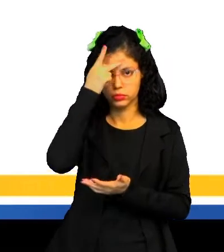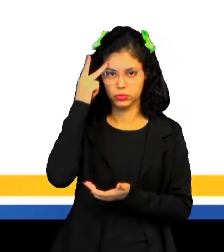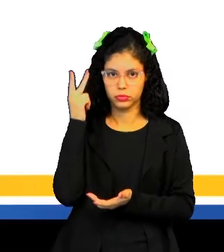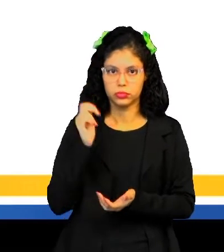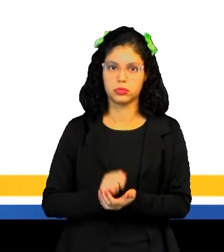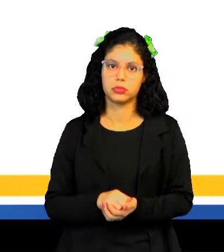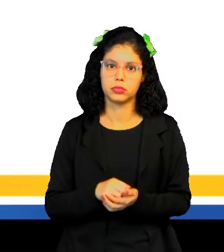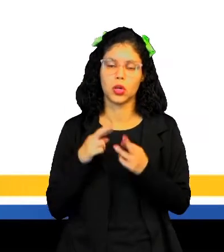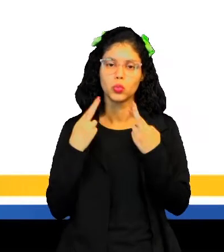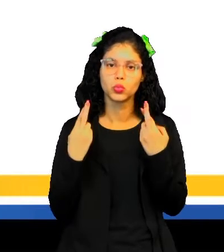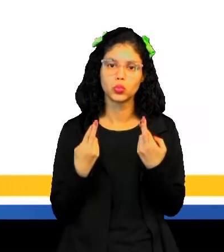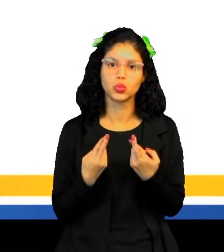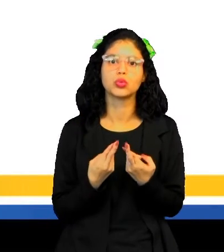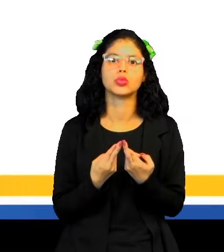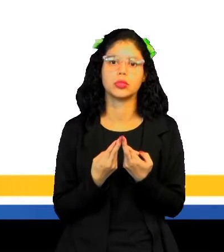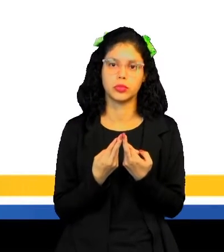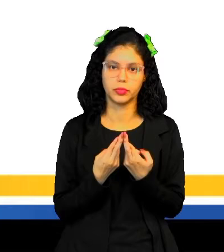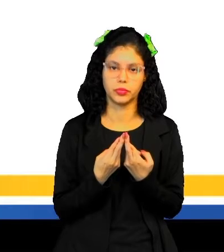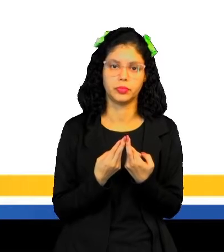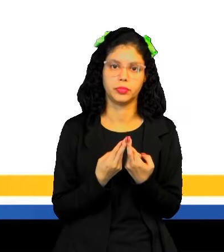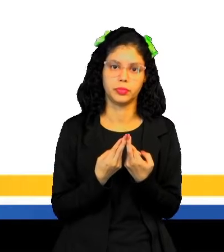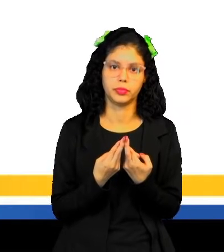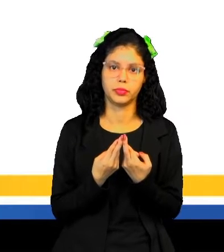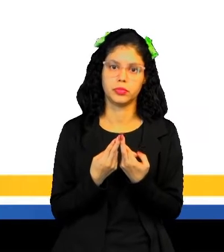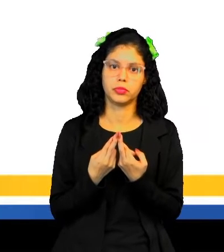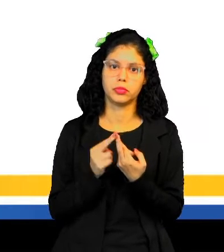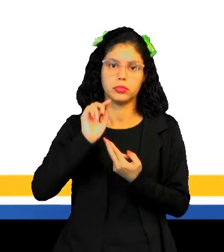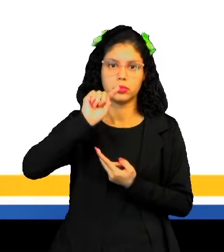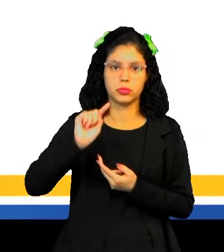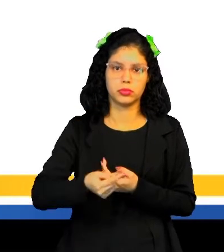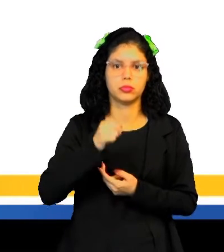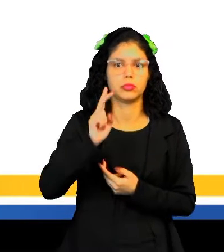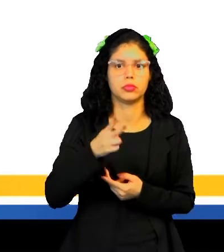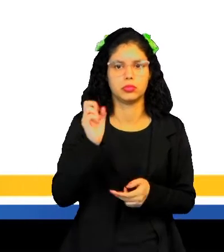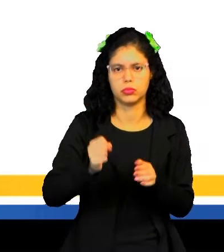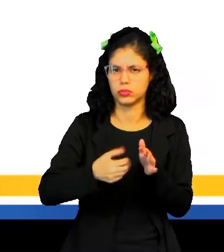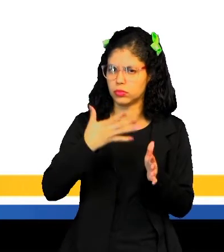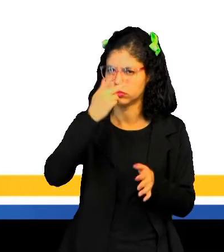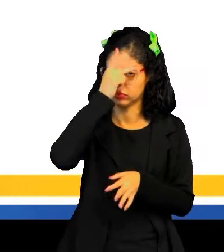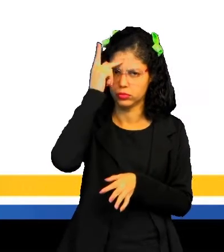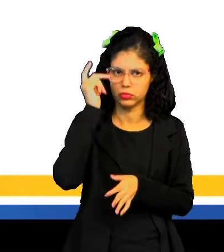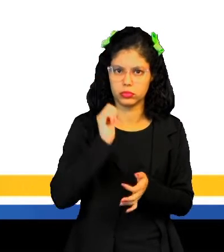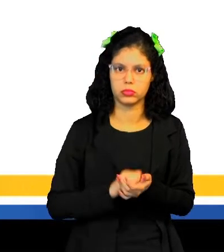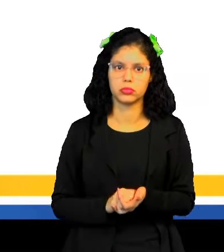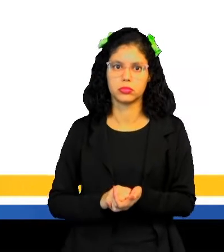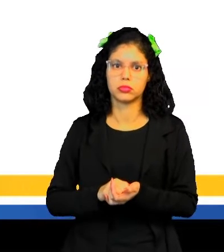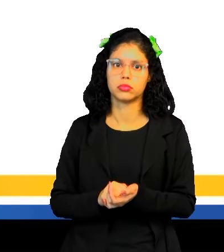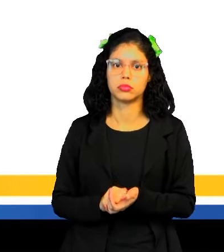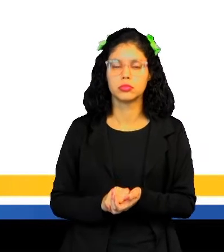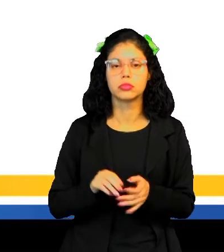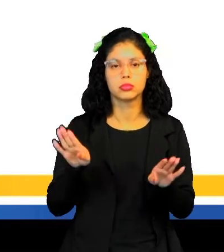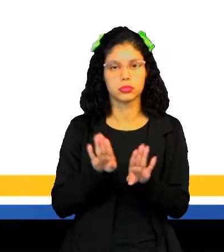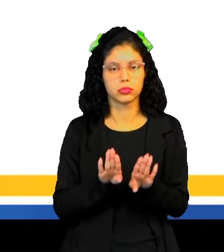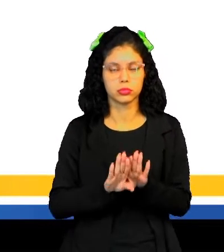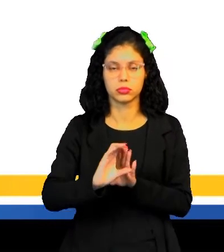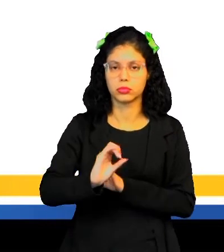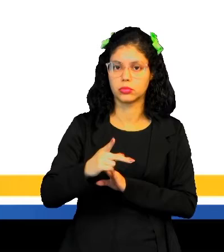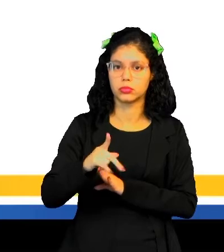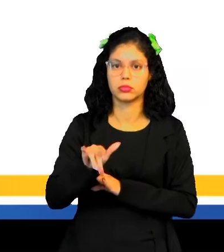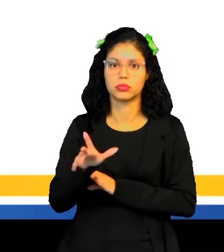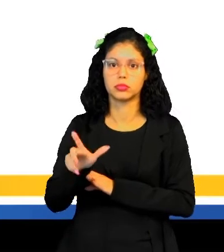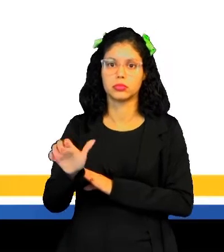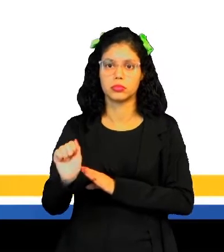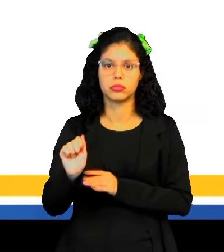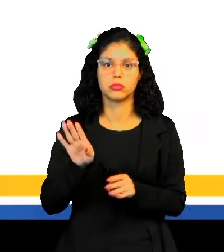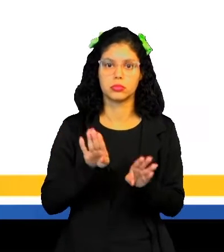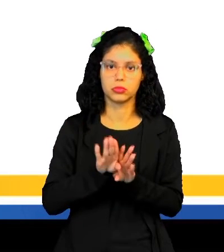Já reuniam, né, essas milhares de pessoas e unificaram a oposição da ditadura, que às